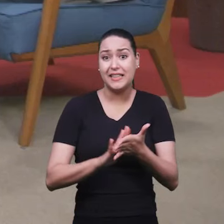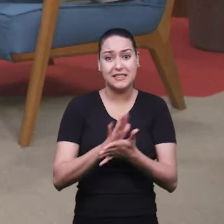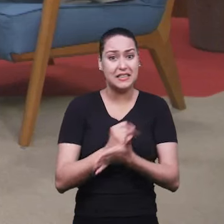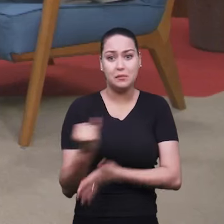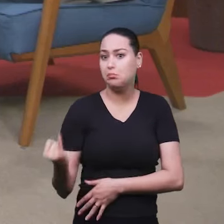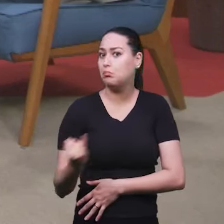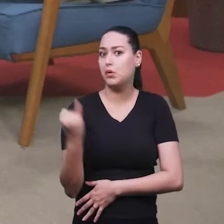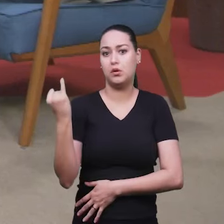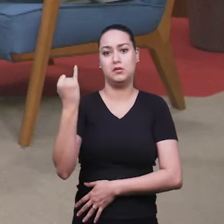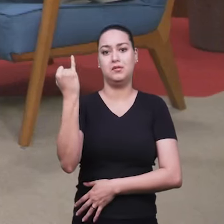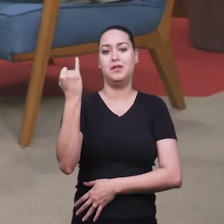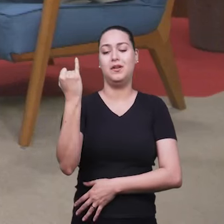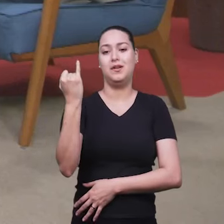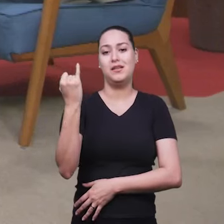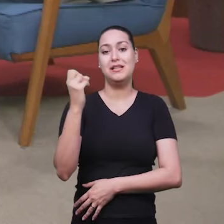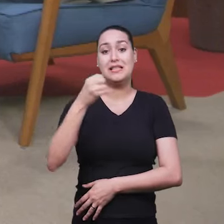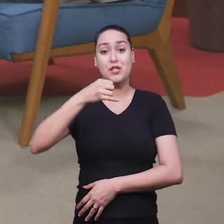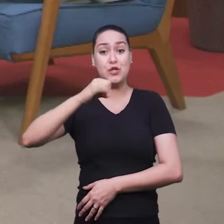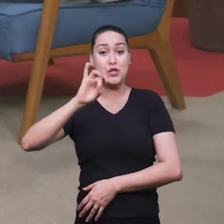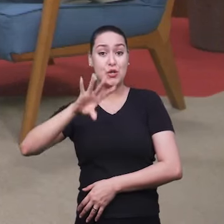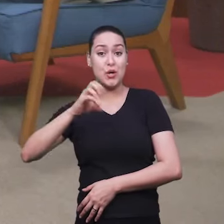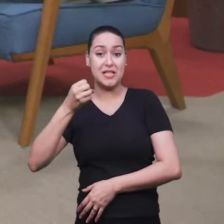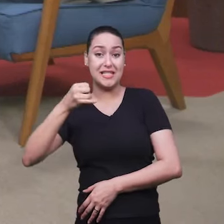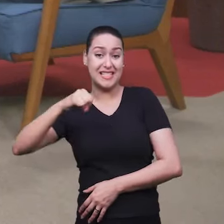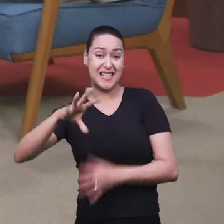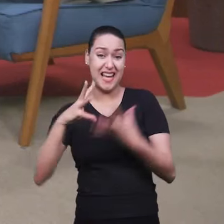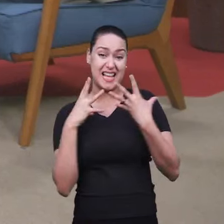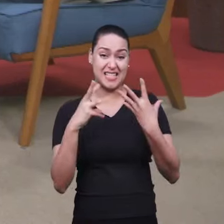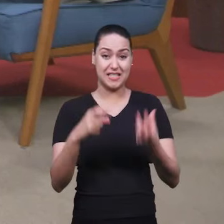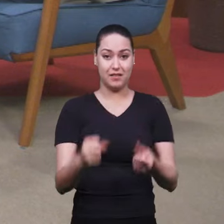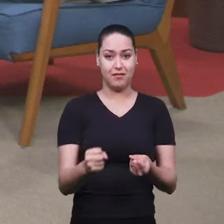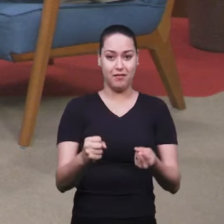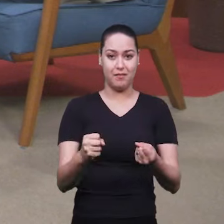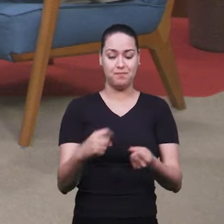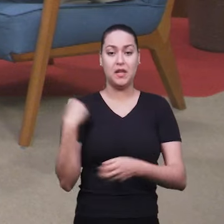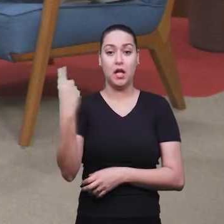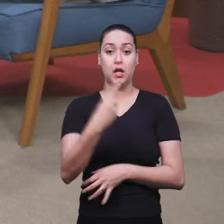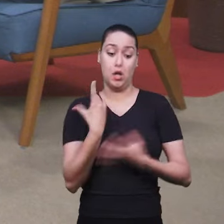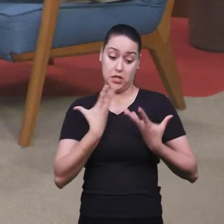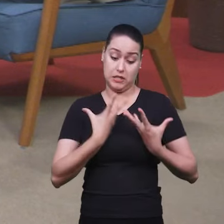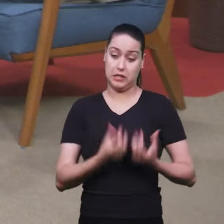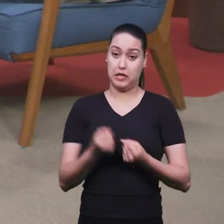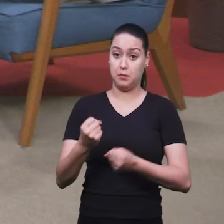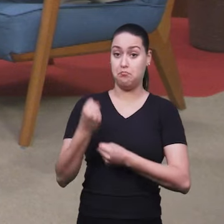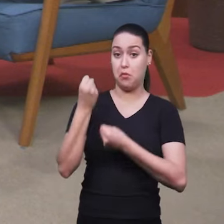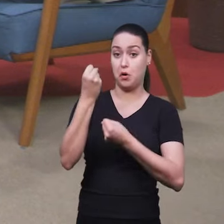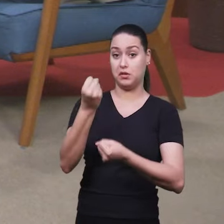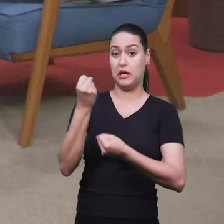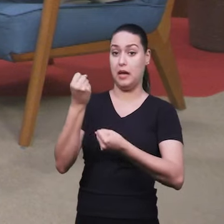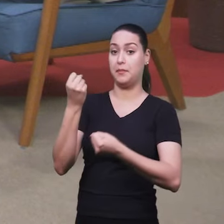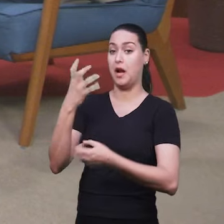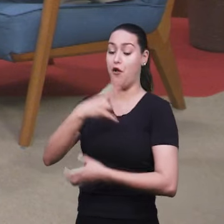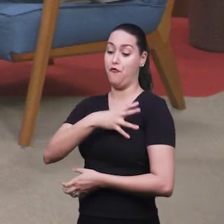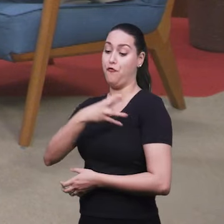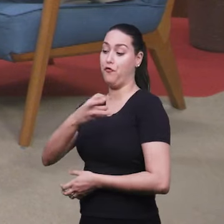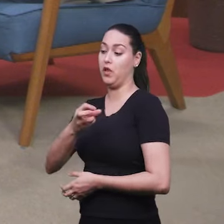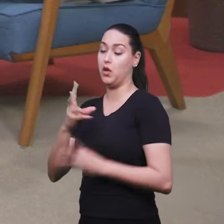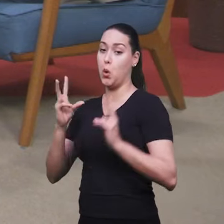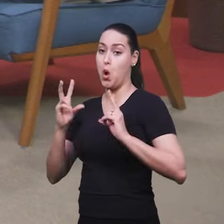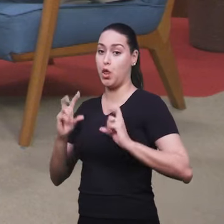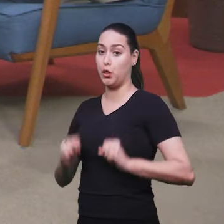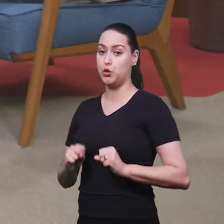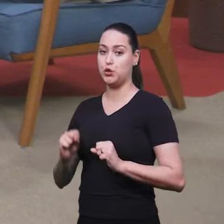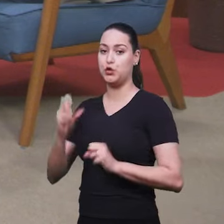o poder de serem feitos filhos de Deus. Por que poder? Para enfrentar